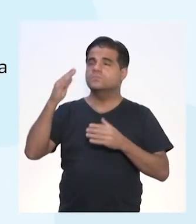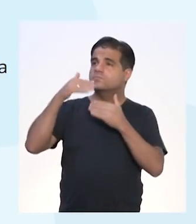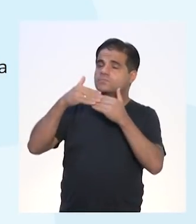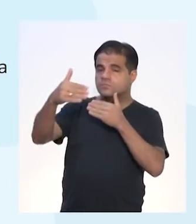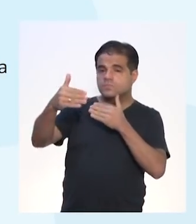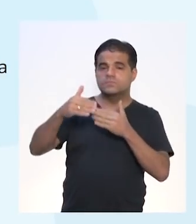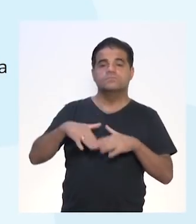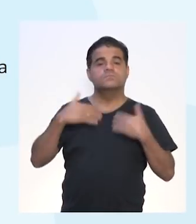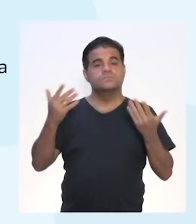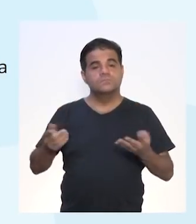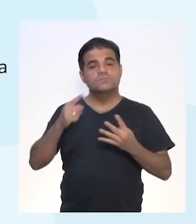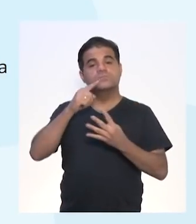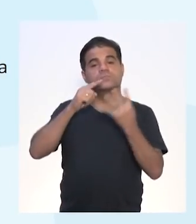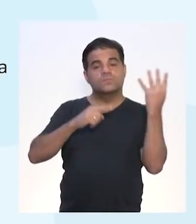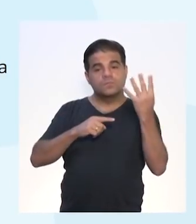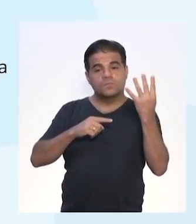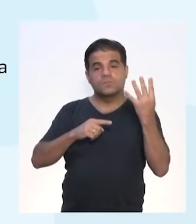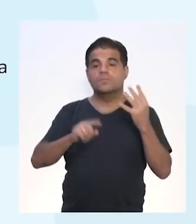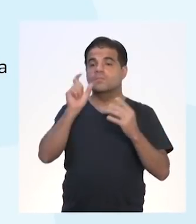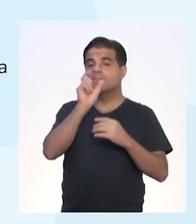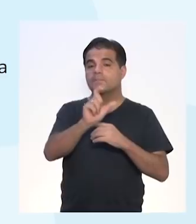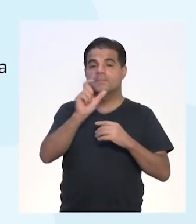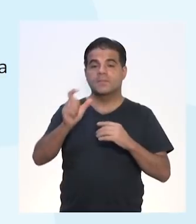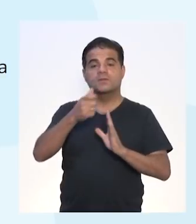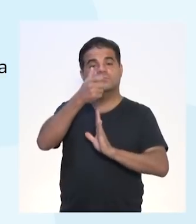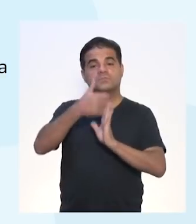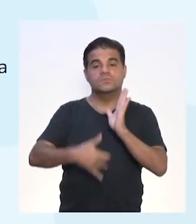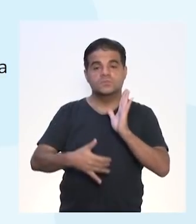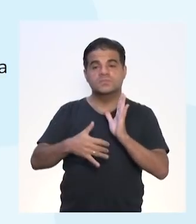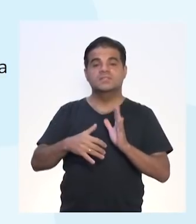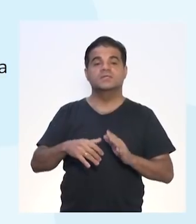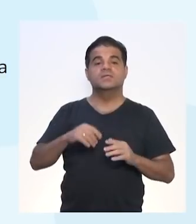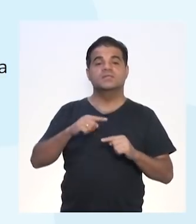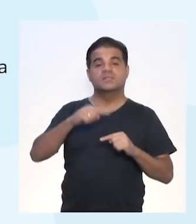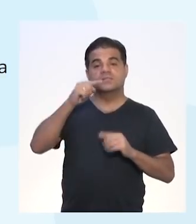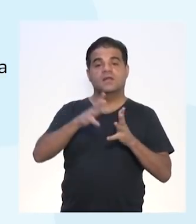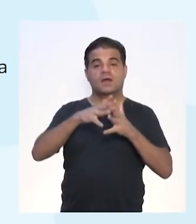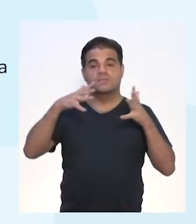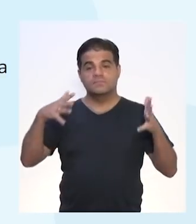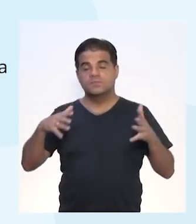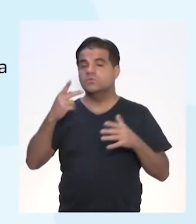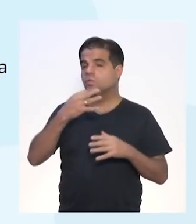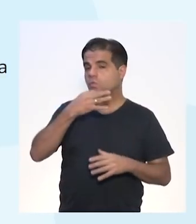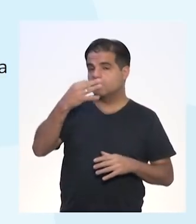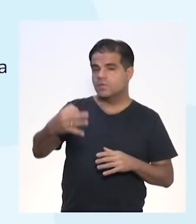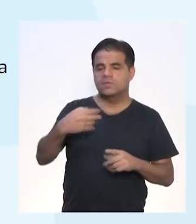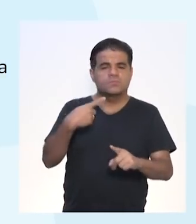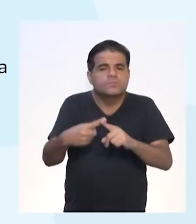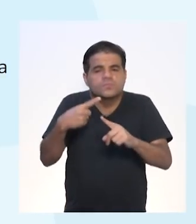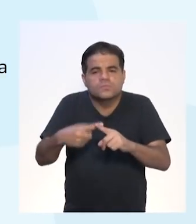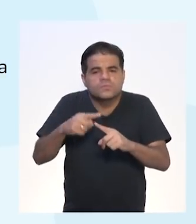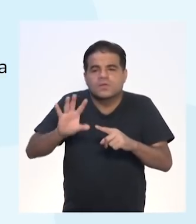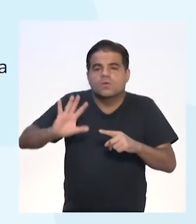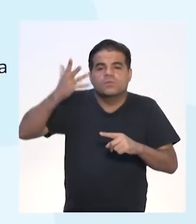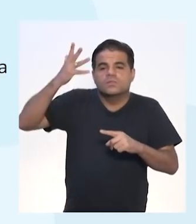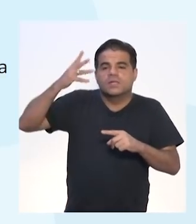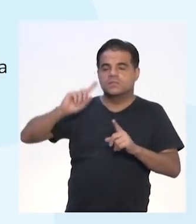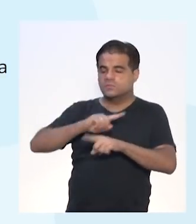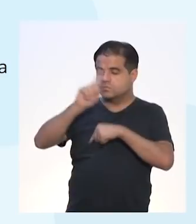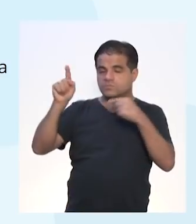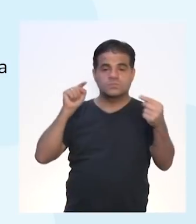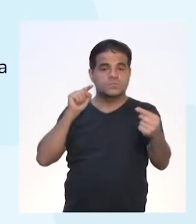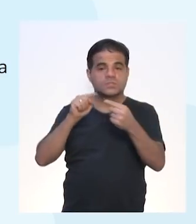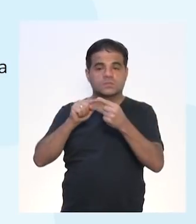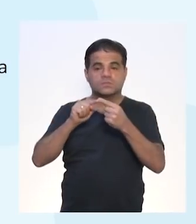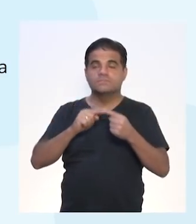né? 4. As palavras estão escritas em tamanhos diferentes. Na sua opinião, por que isso acontece? Então, com qual